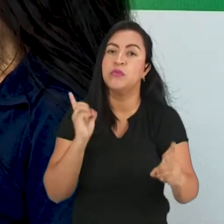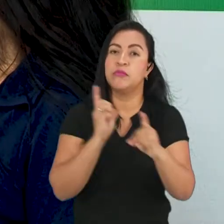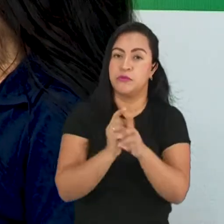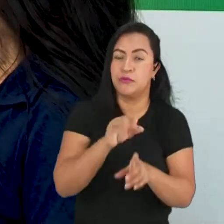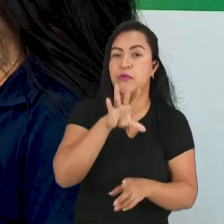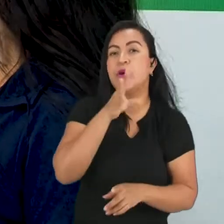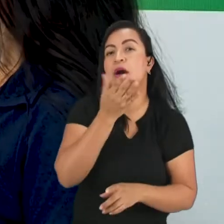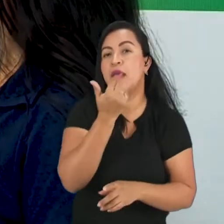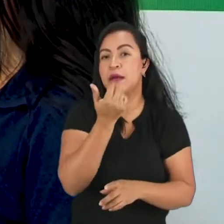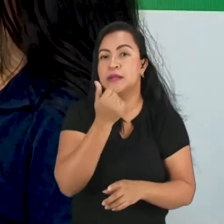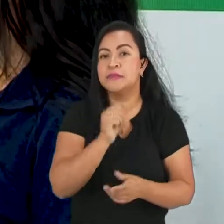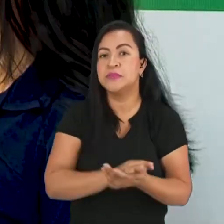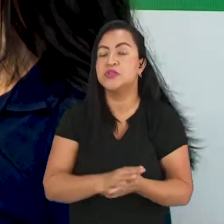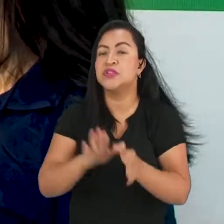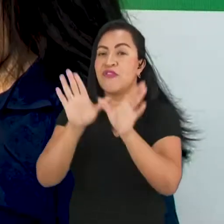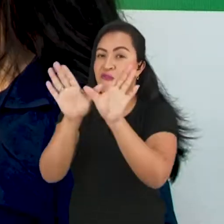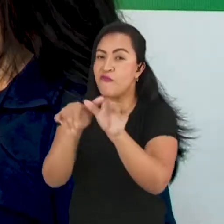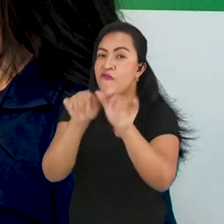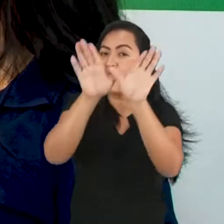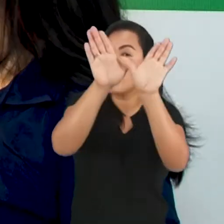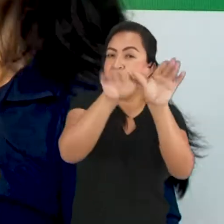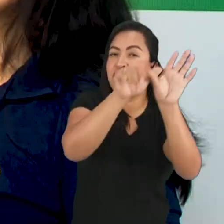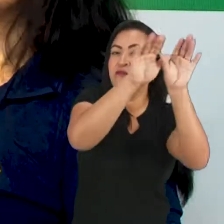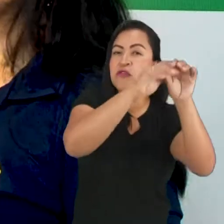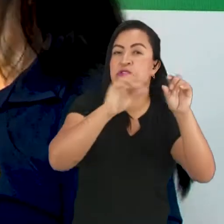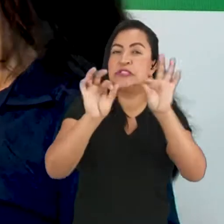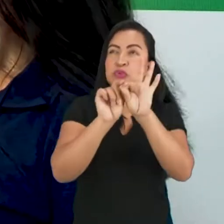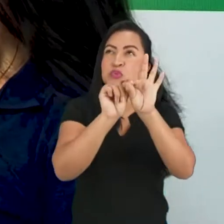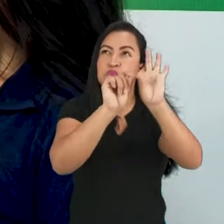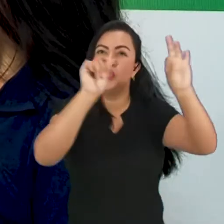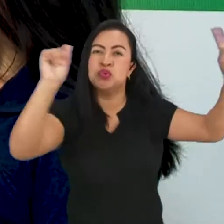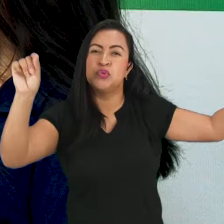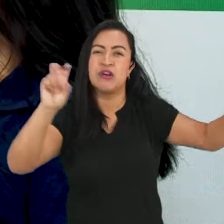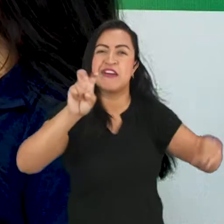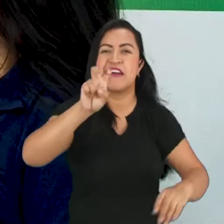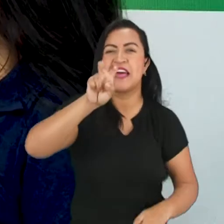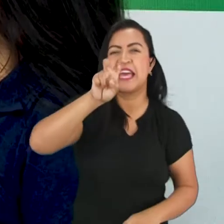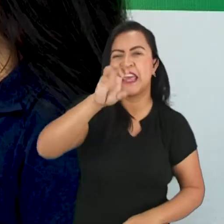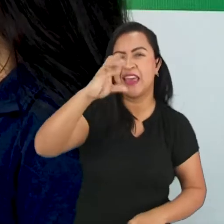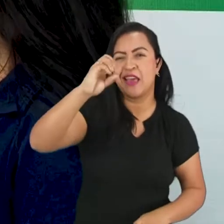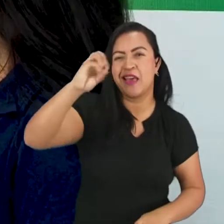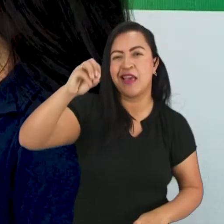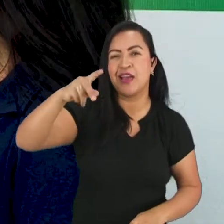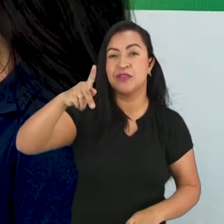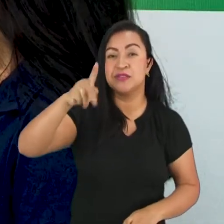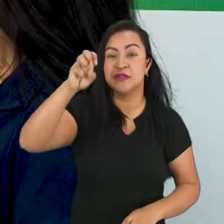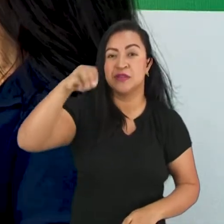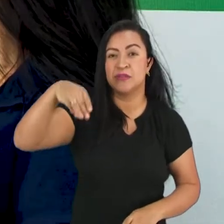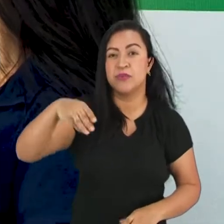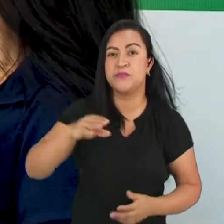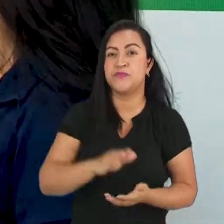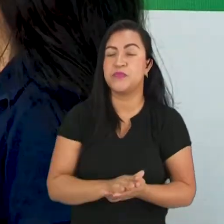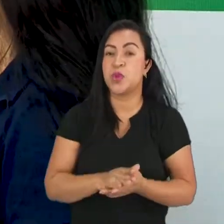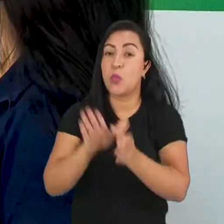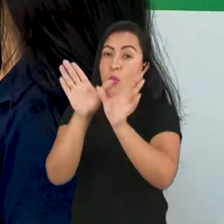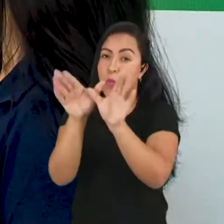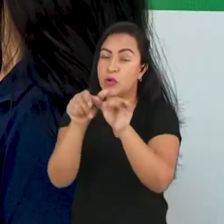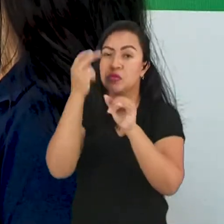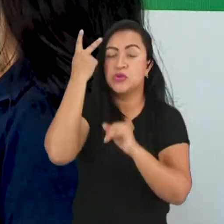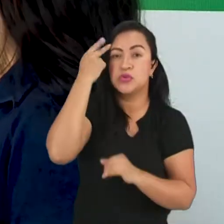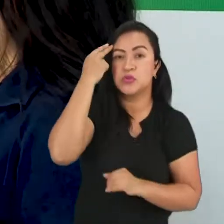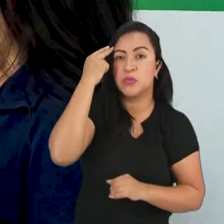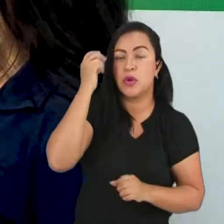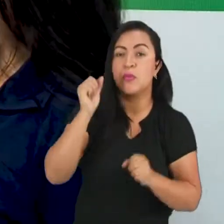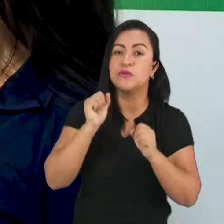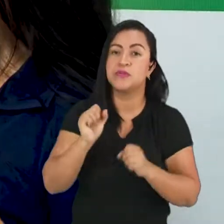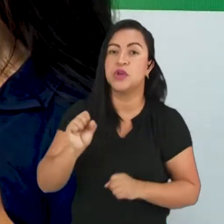voar 500 quilômetros em um dia. Uma andorinha comum pode passar o verão no hemisfério norte, no